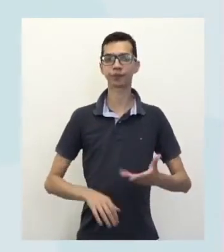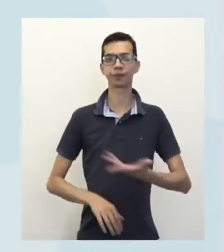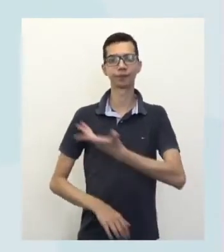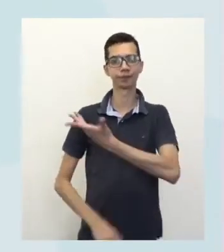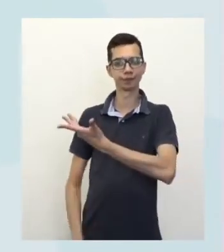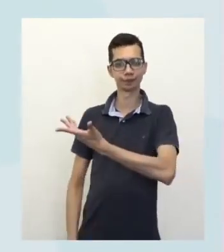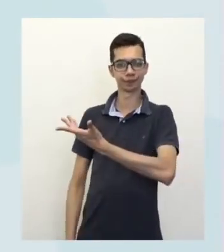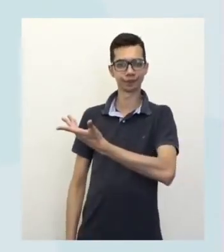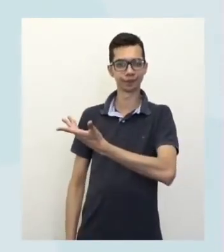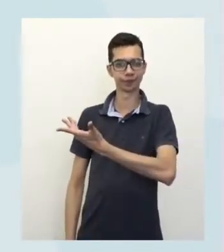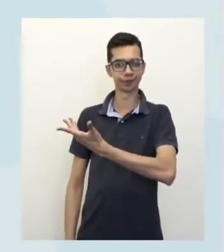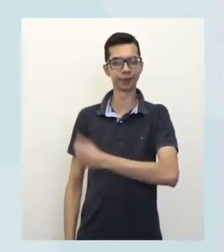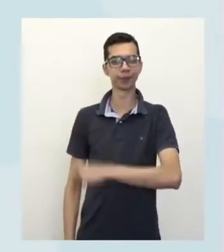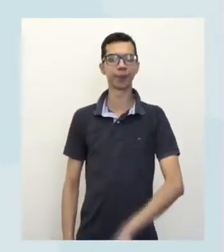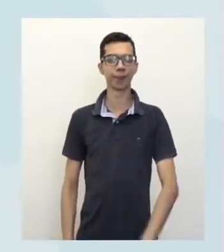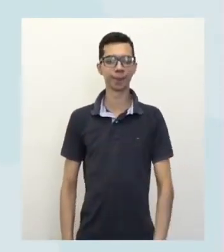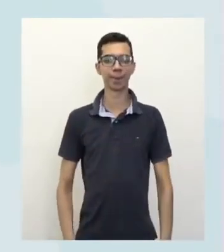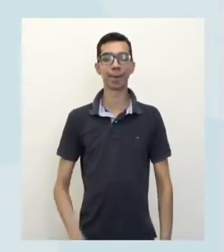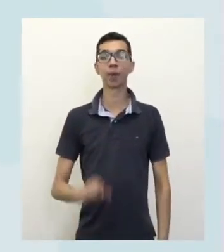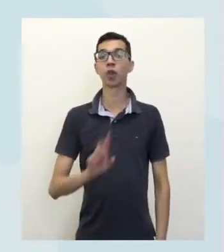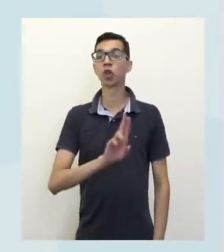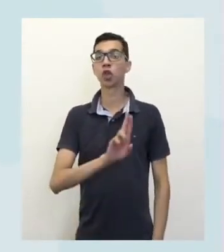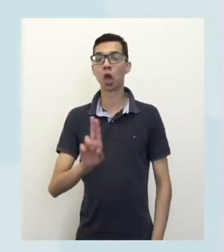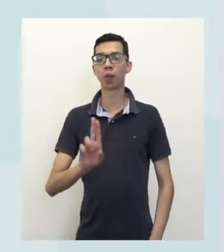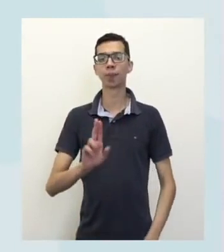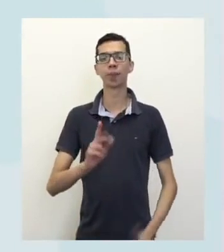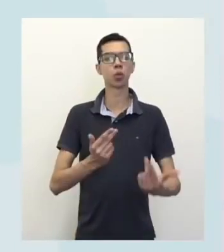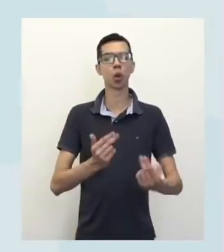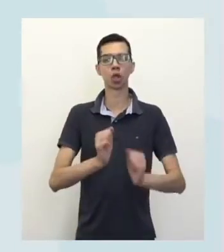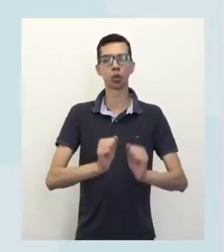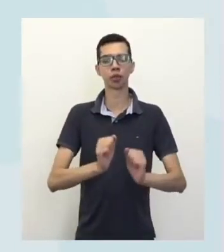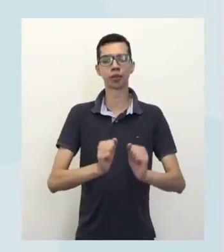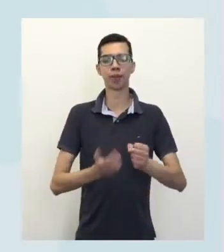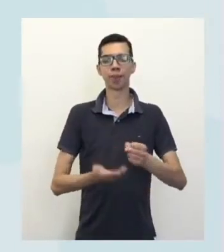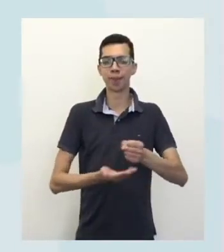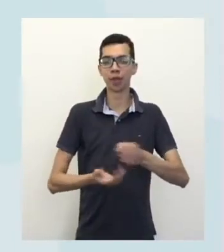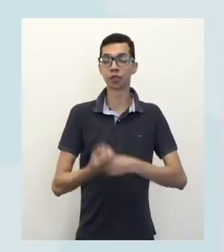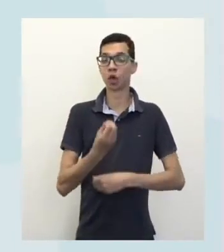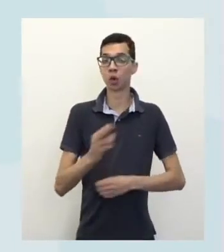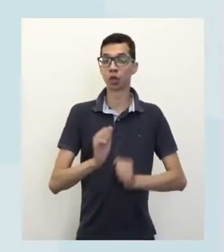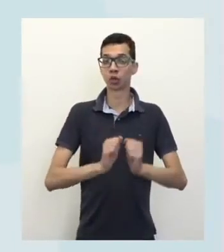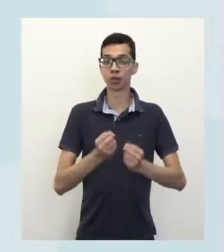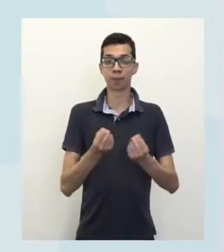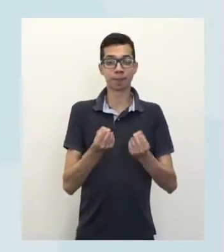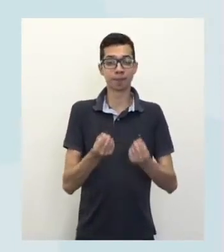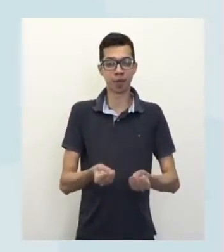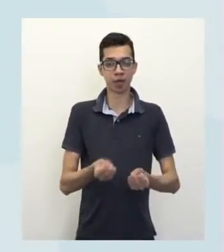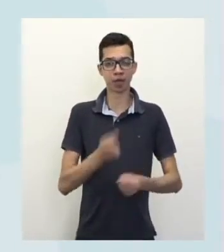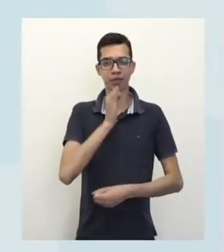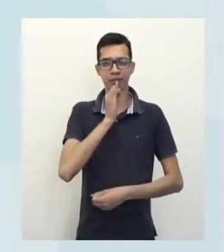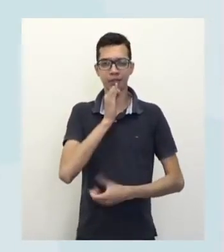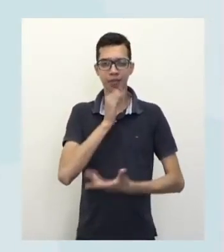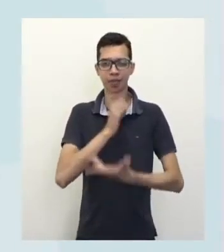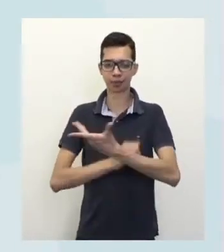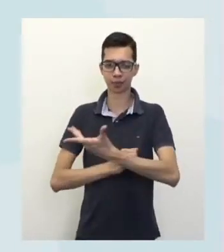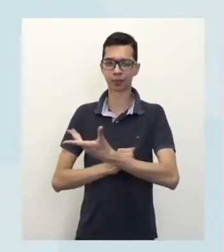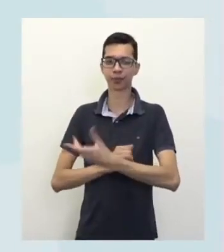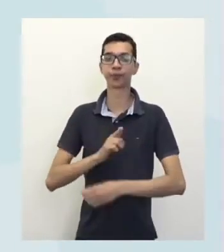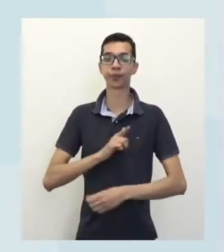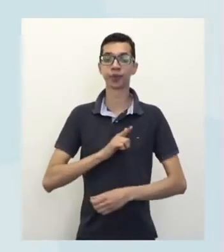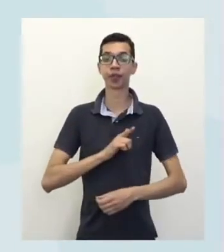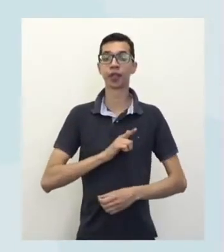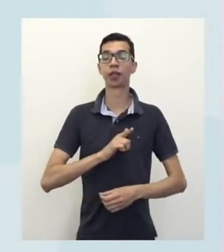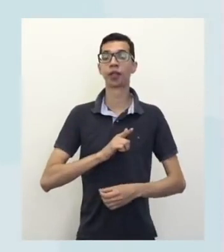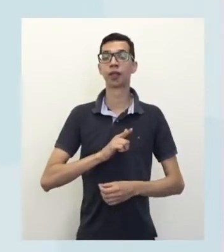então conhecida como indústria pesada ou de base, que como exemplo a gente traz a siderúrgica e a